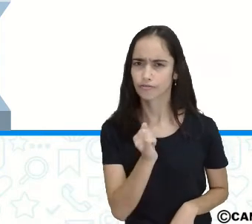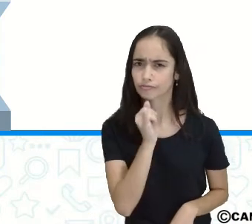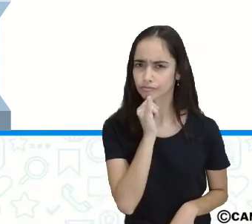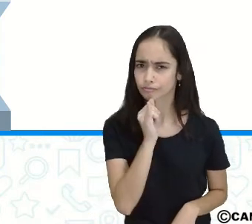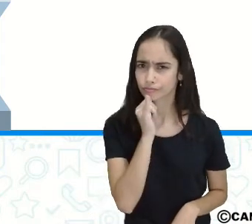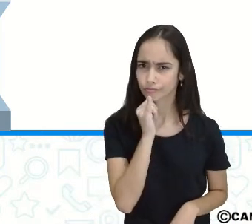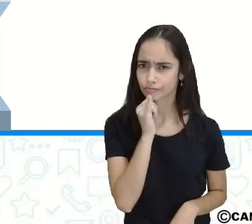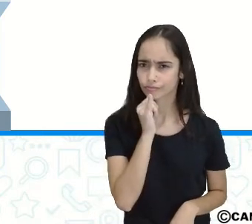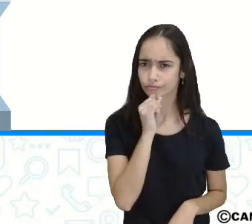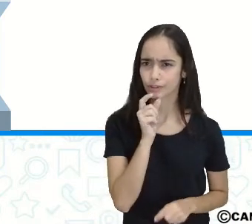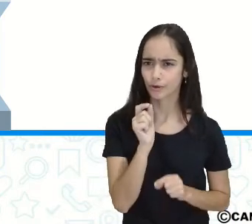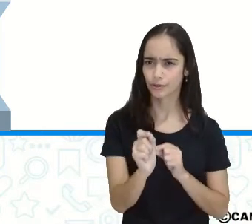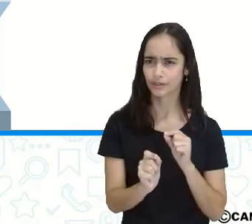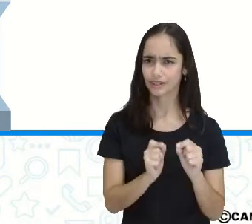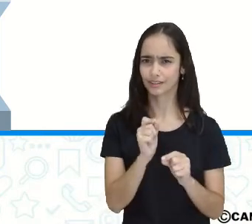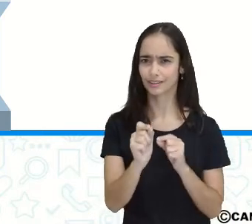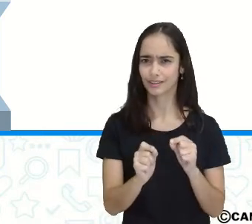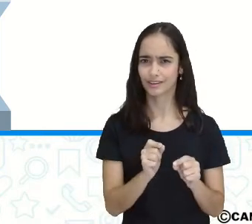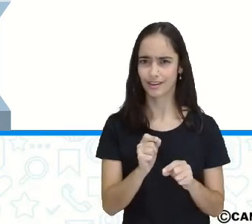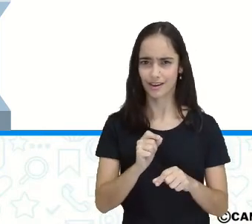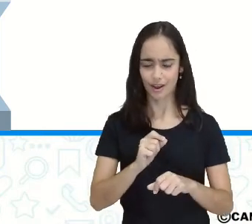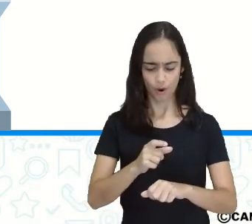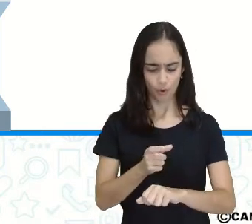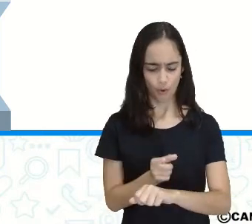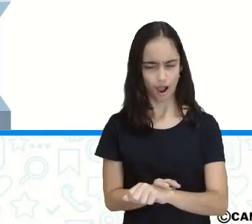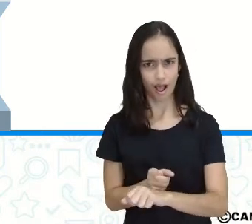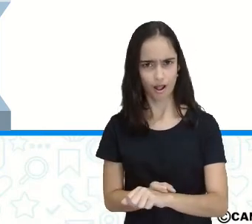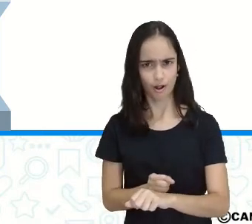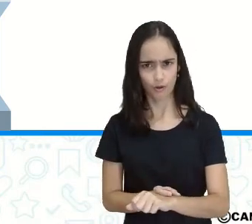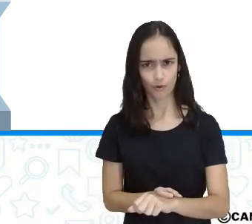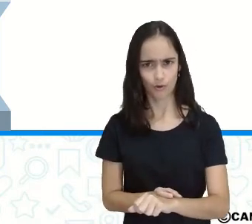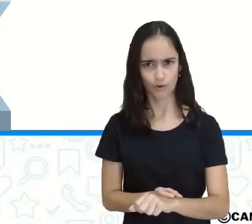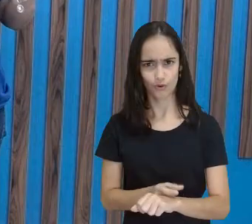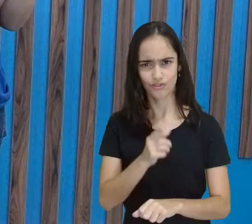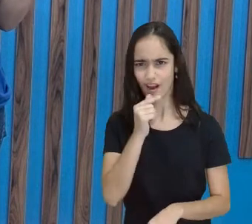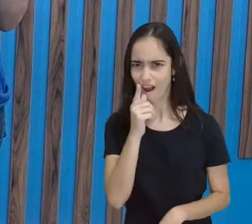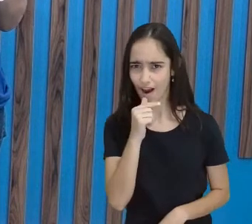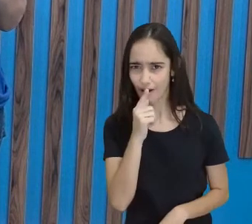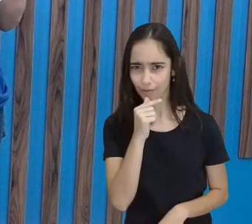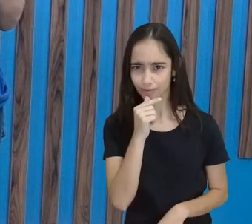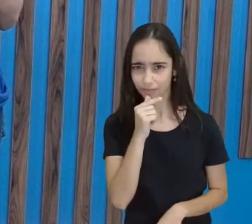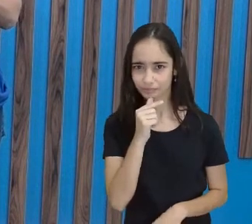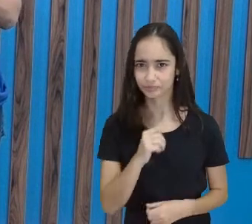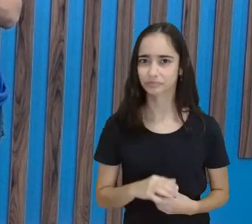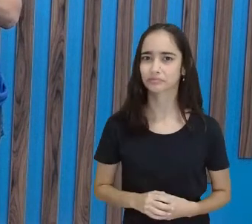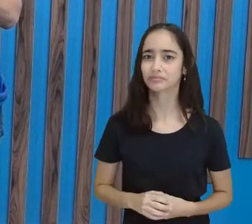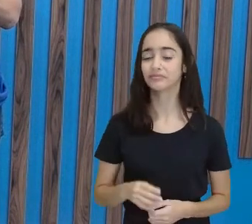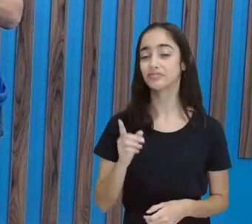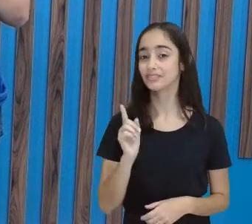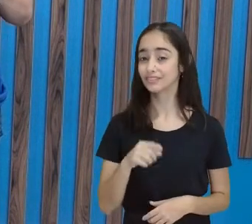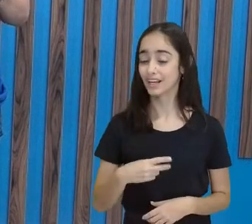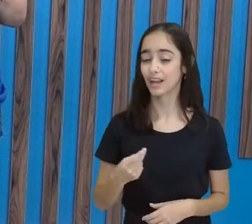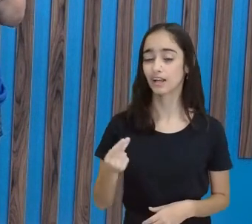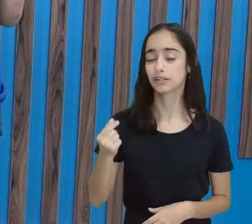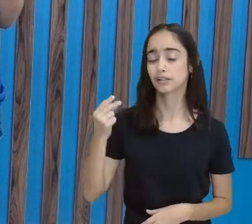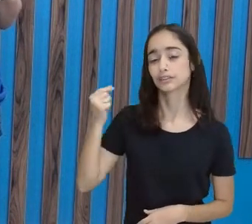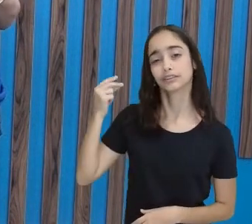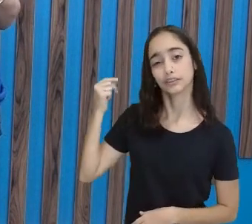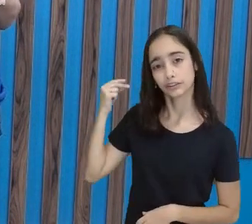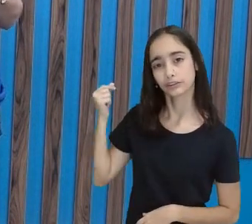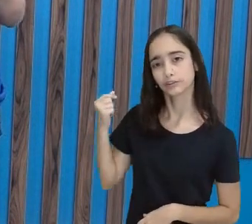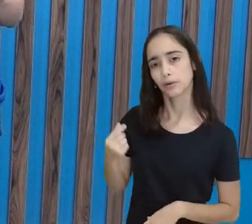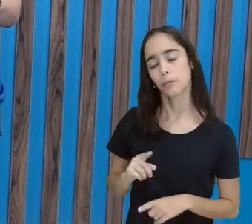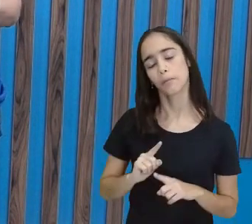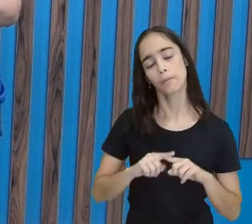tempo, é o relógio de água, né, o relógio d'água. Então, são equipamentos mais antigos, né, mas que é